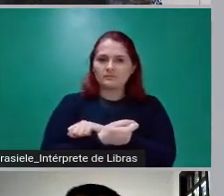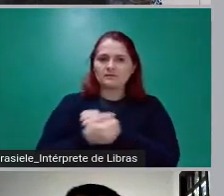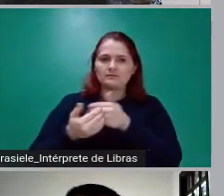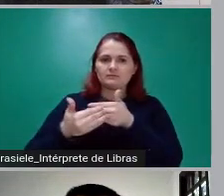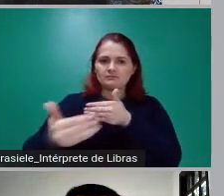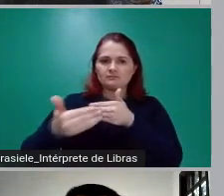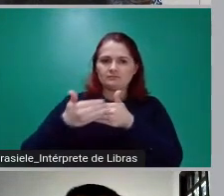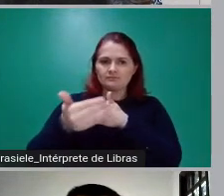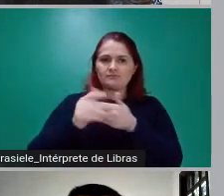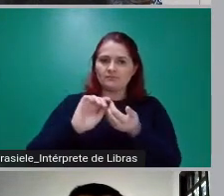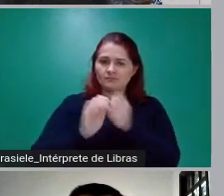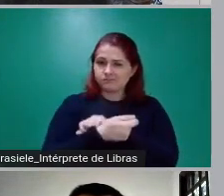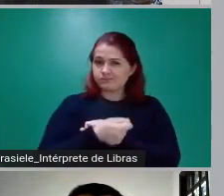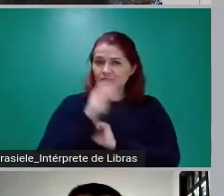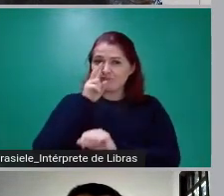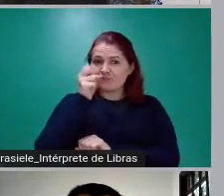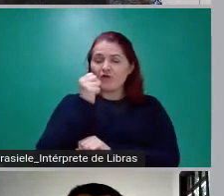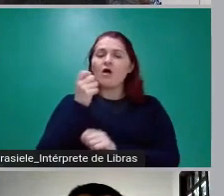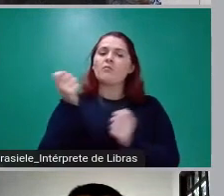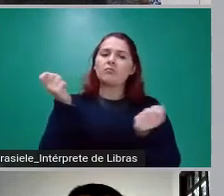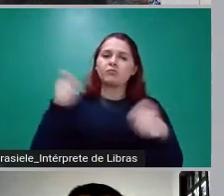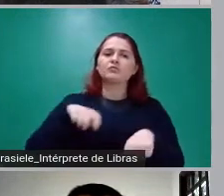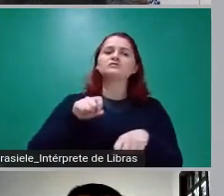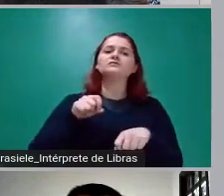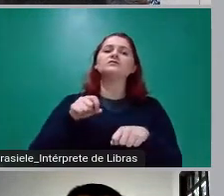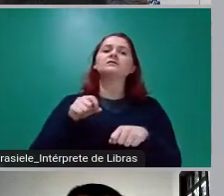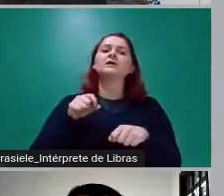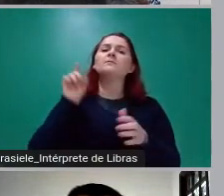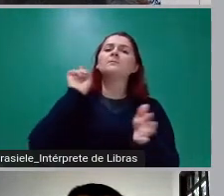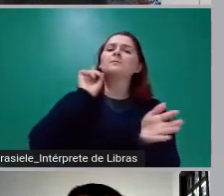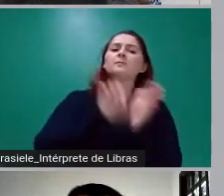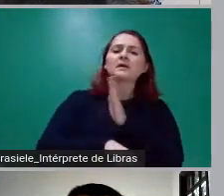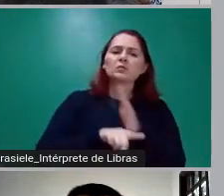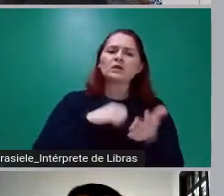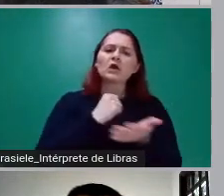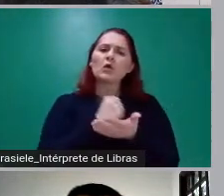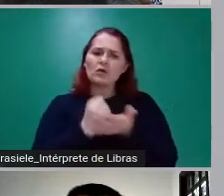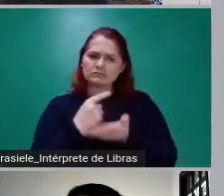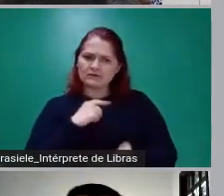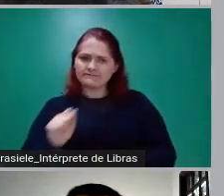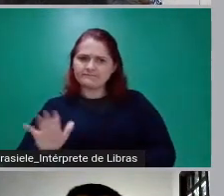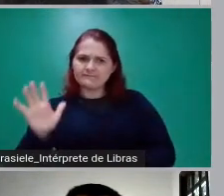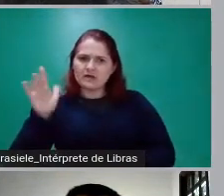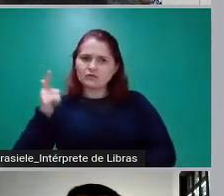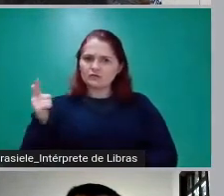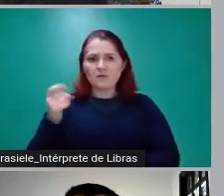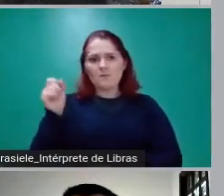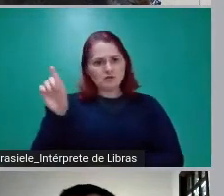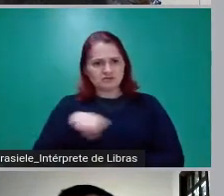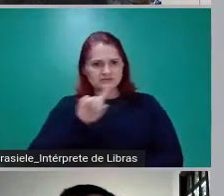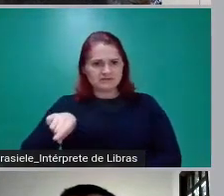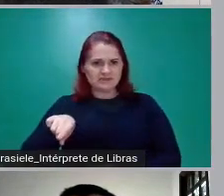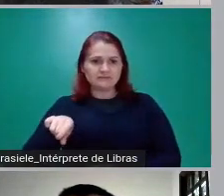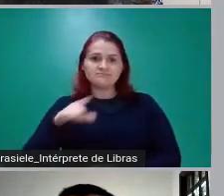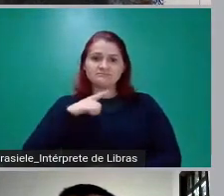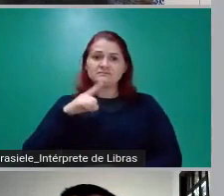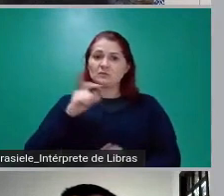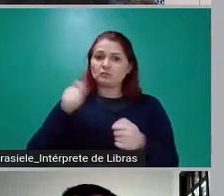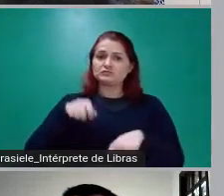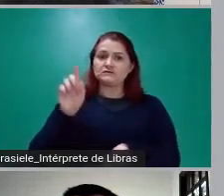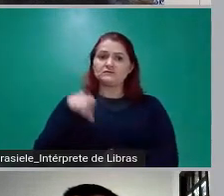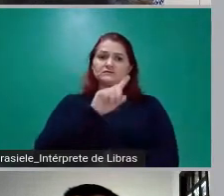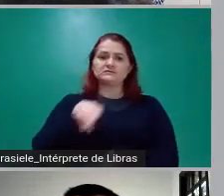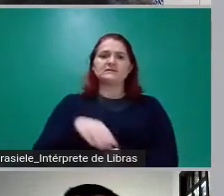posteriormente àquele contrato, você tem a possibilidade de questionar aquele contrato e tem a possibilidade de suspendê-lo. A alta unilateral,